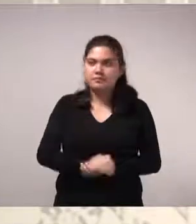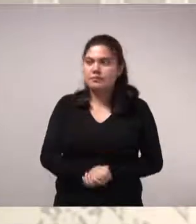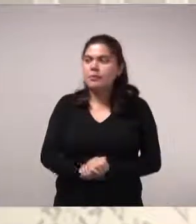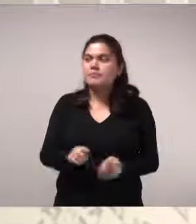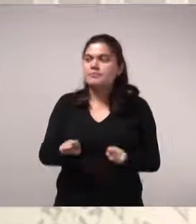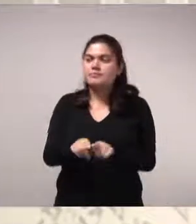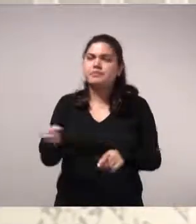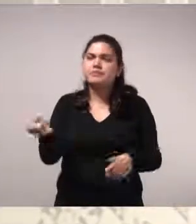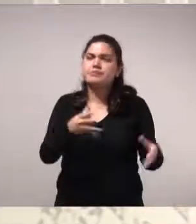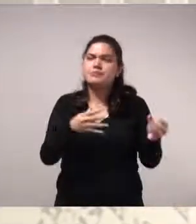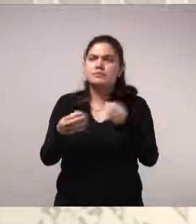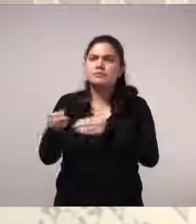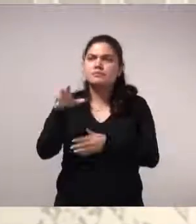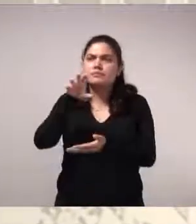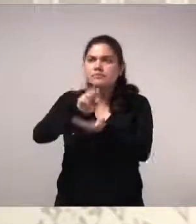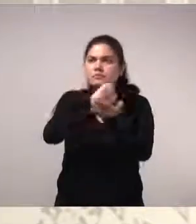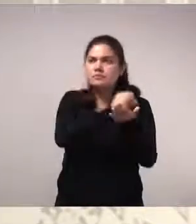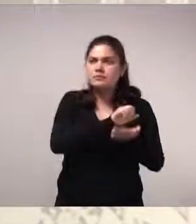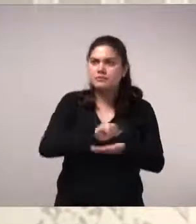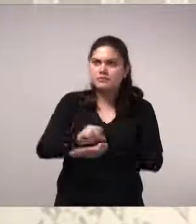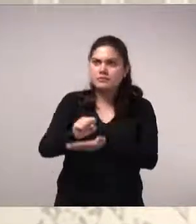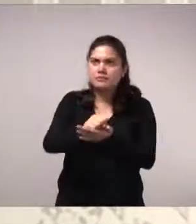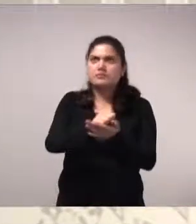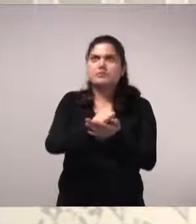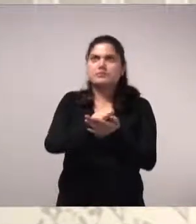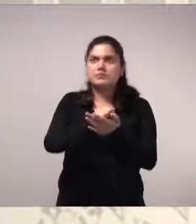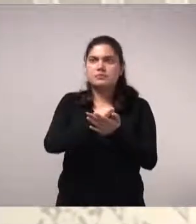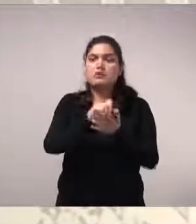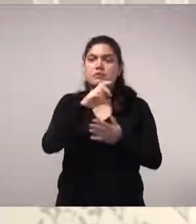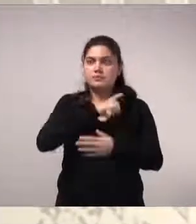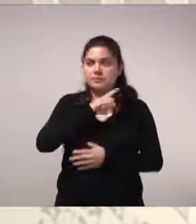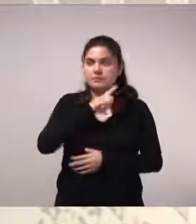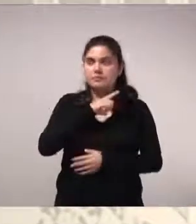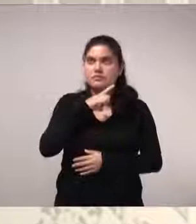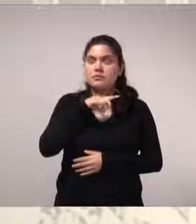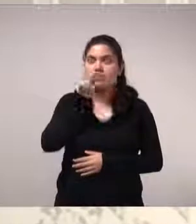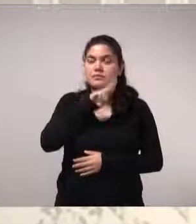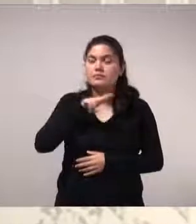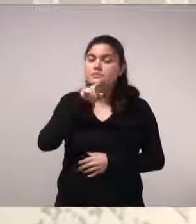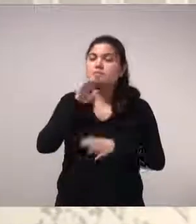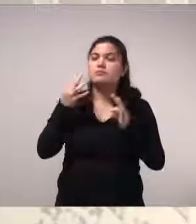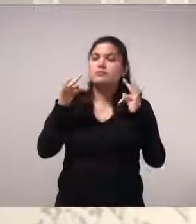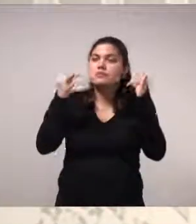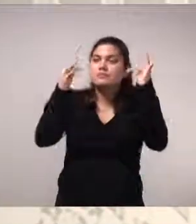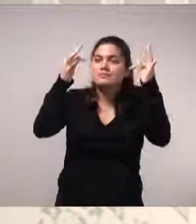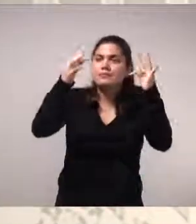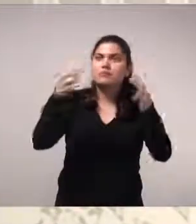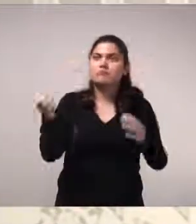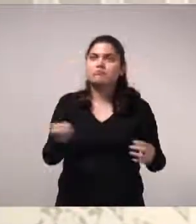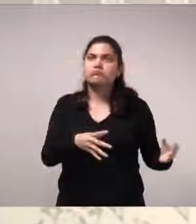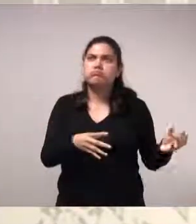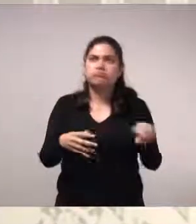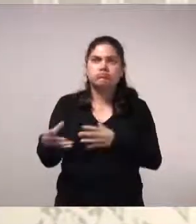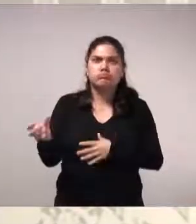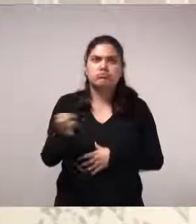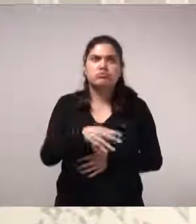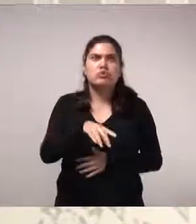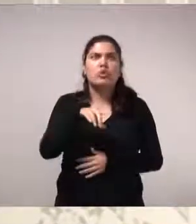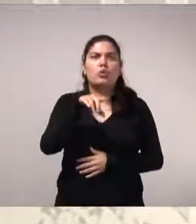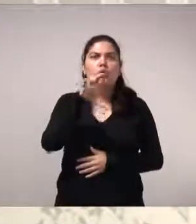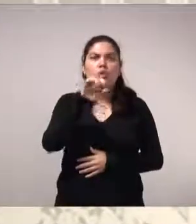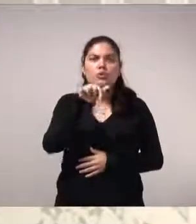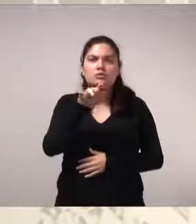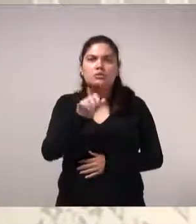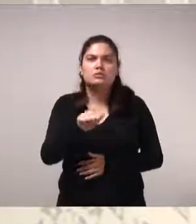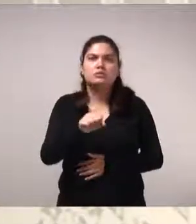das instalações. A modernização das instalações consiste na adoção de tecnologias modernas. Louças e metais que